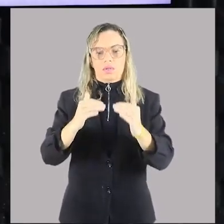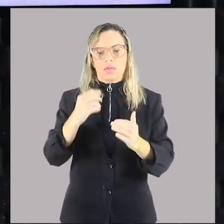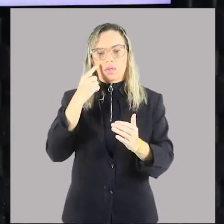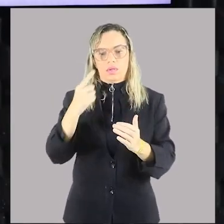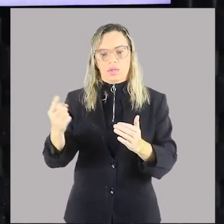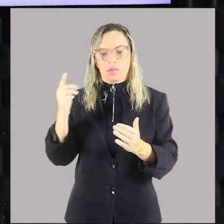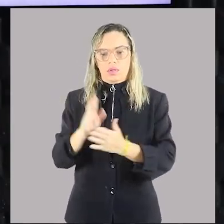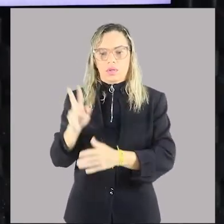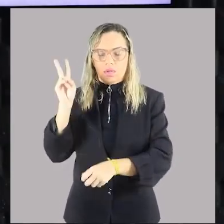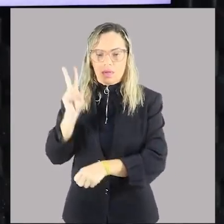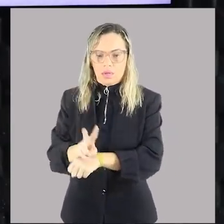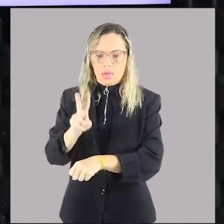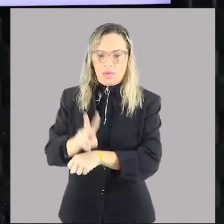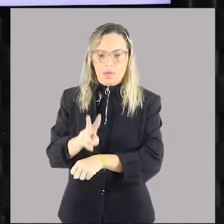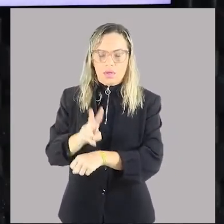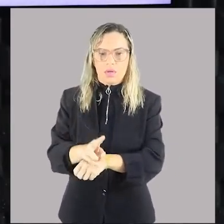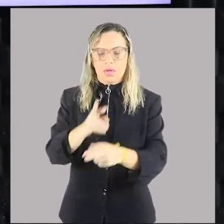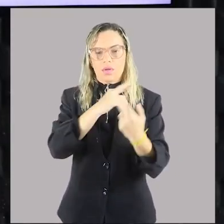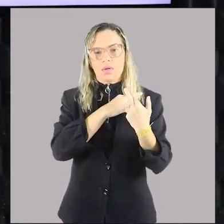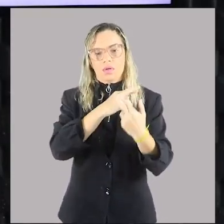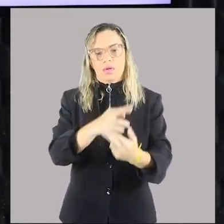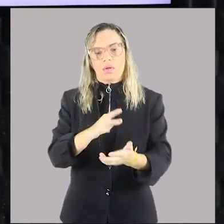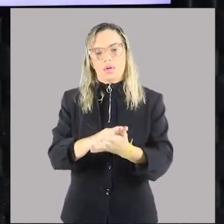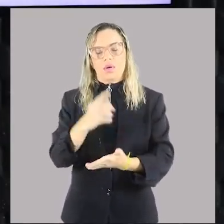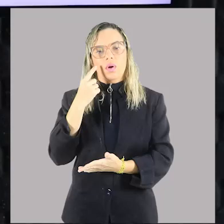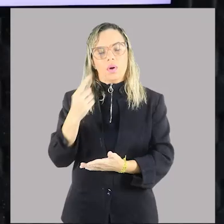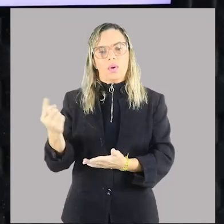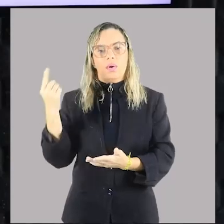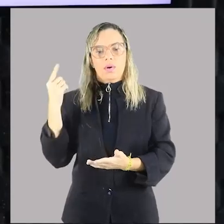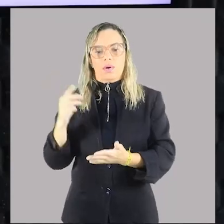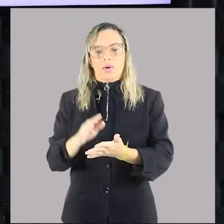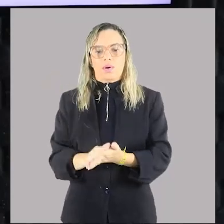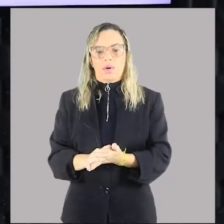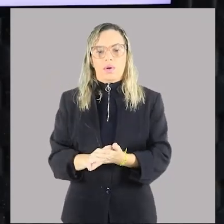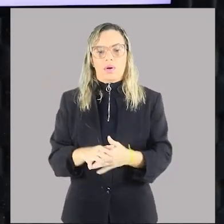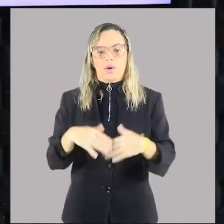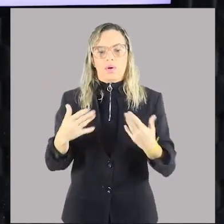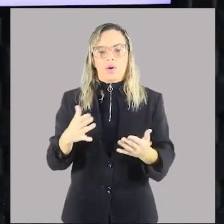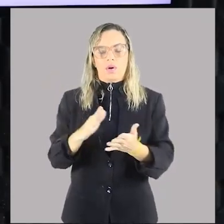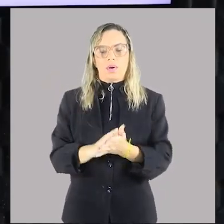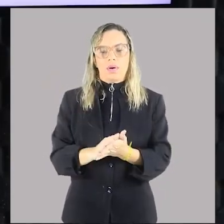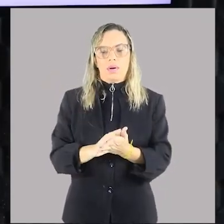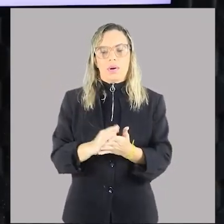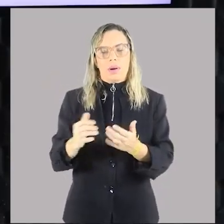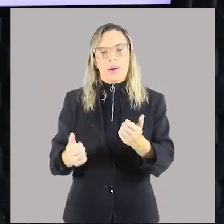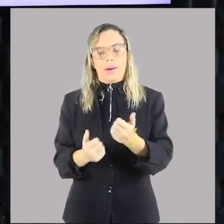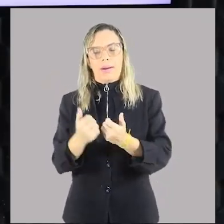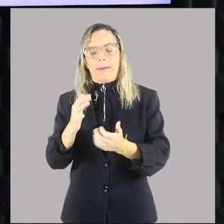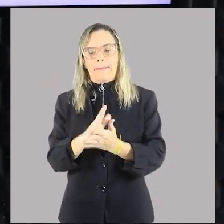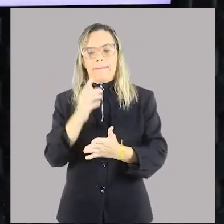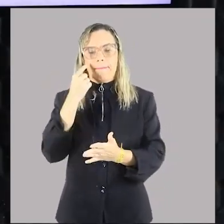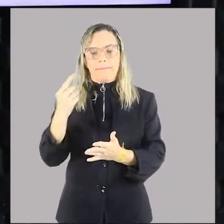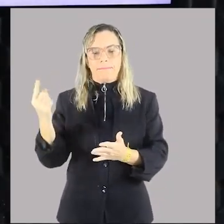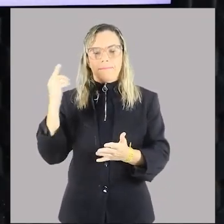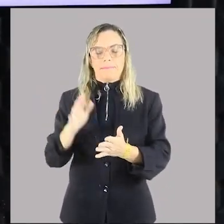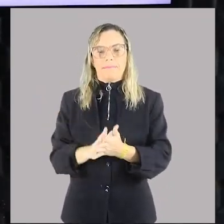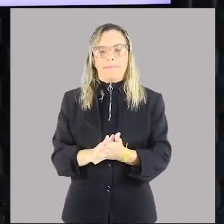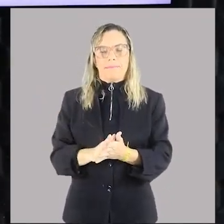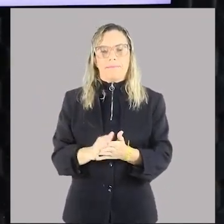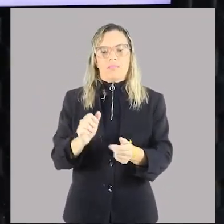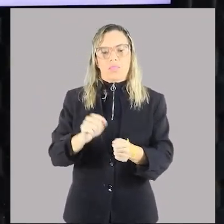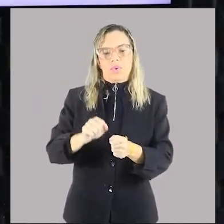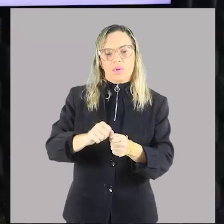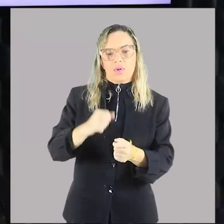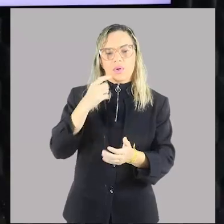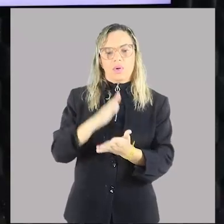ou tutela, tá? Que a gente vai trabalhar daqui a pouco. Já no controle hierárquico exercido pelos órgãos, exercido